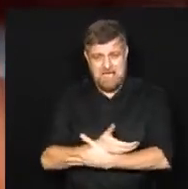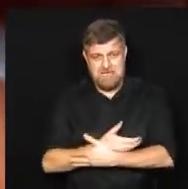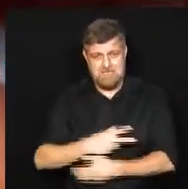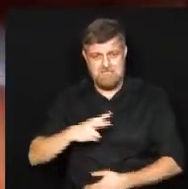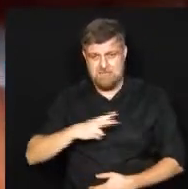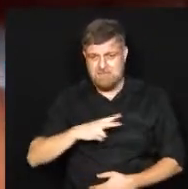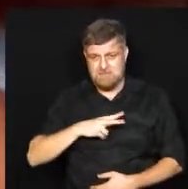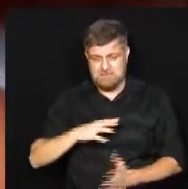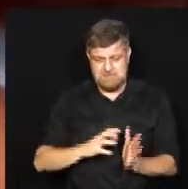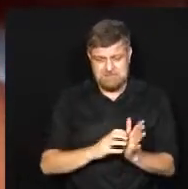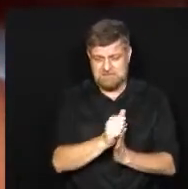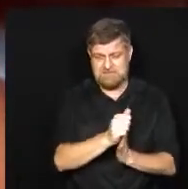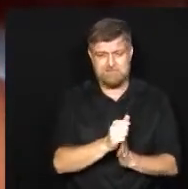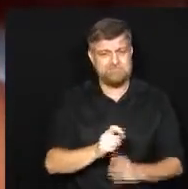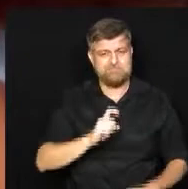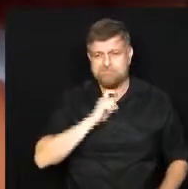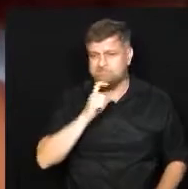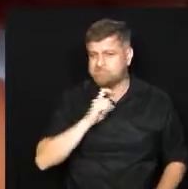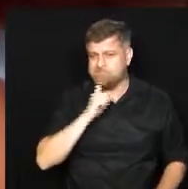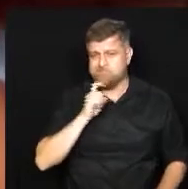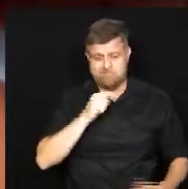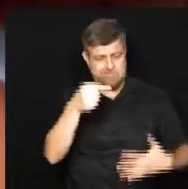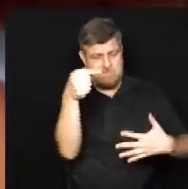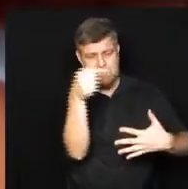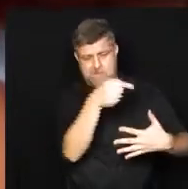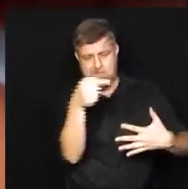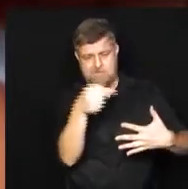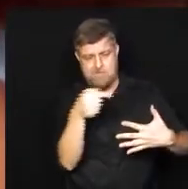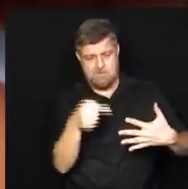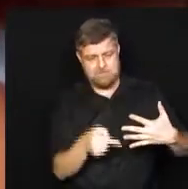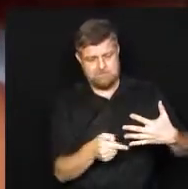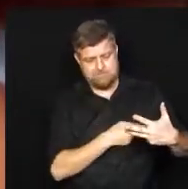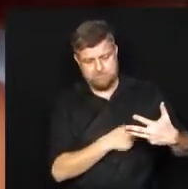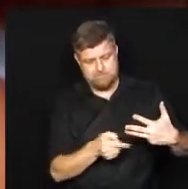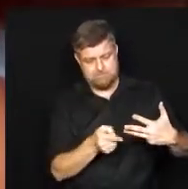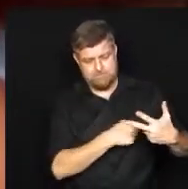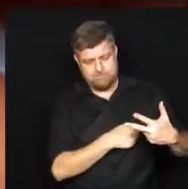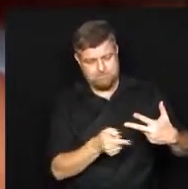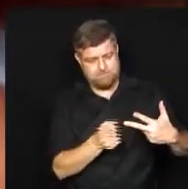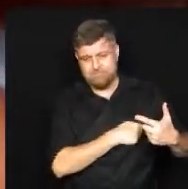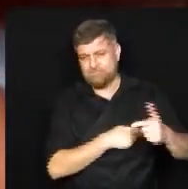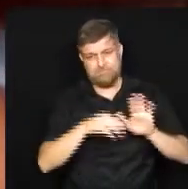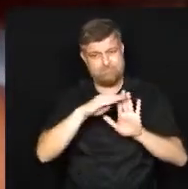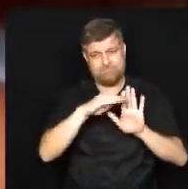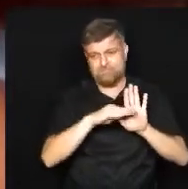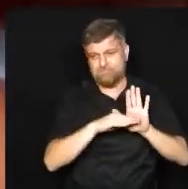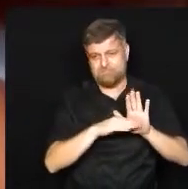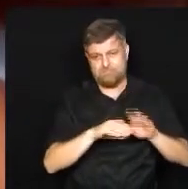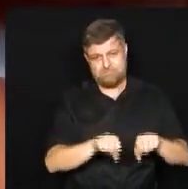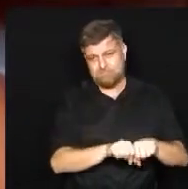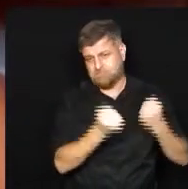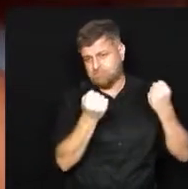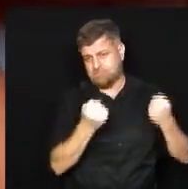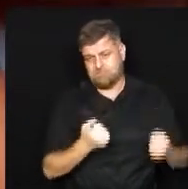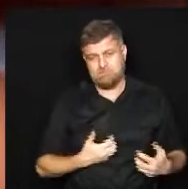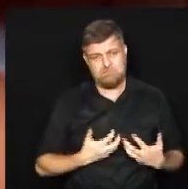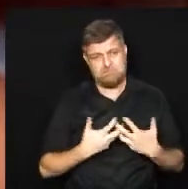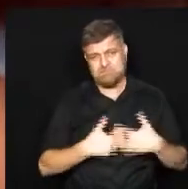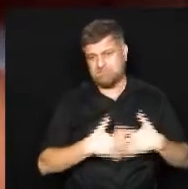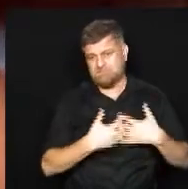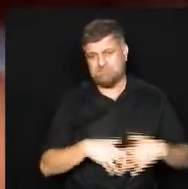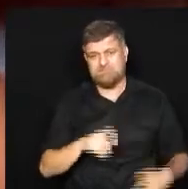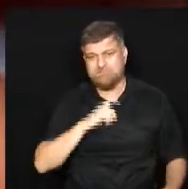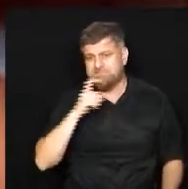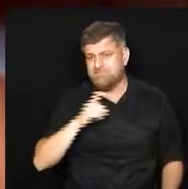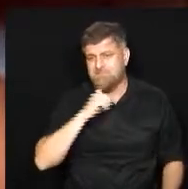inscreveram, nenhuma cumpriu todos os requisitos para atender ao programa, e hoje esse programa não tem nenhuma